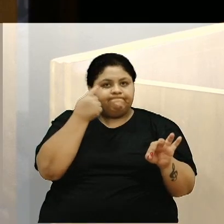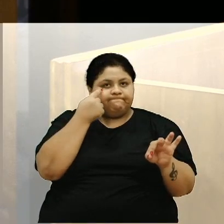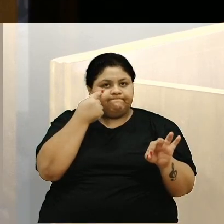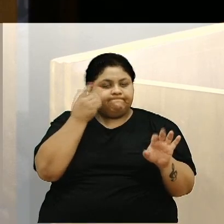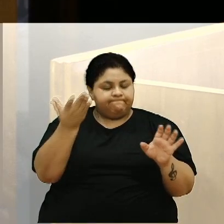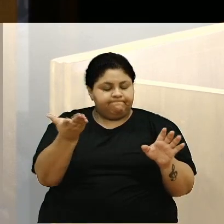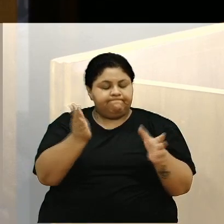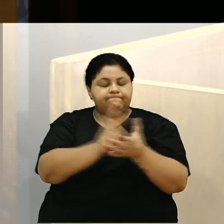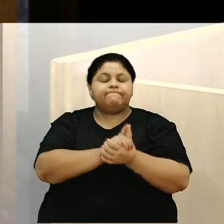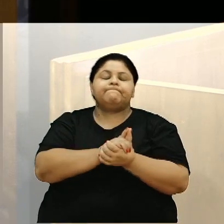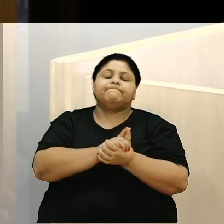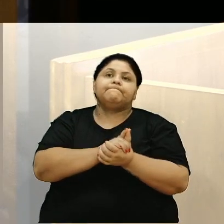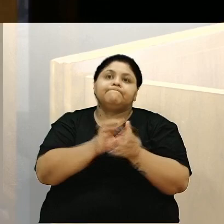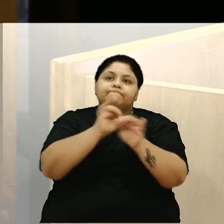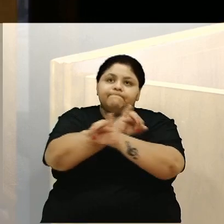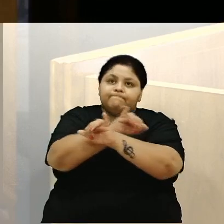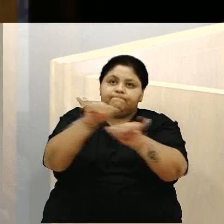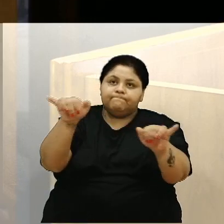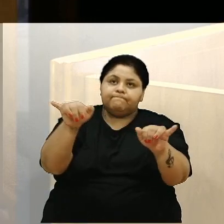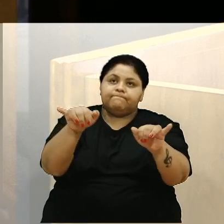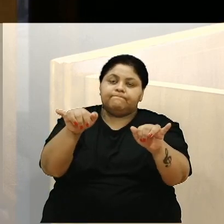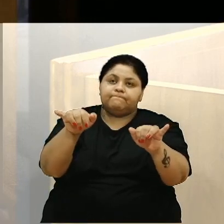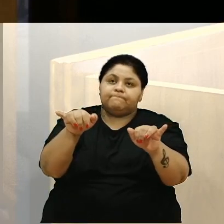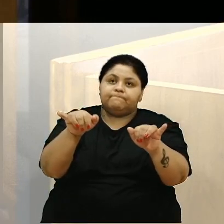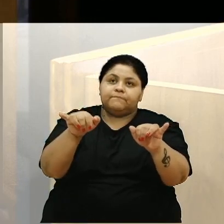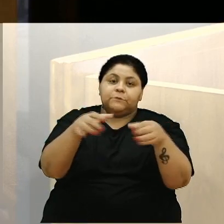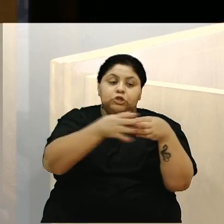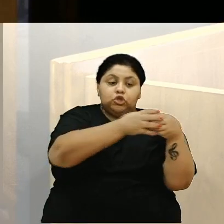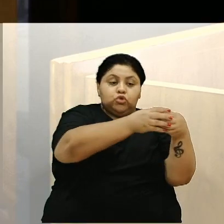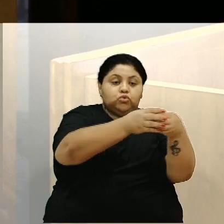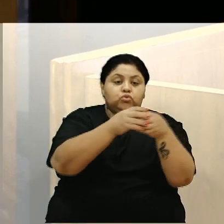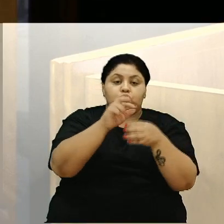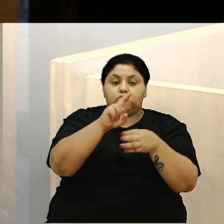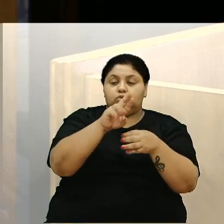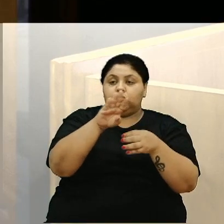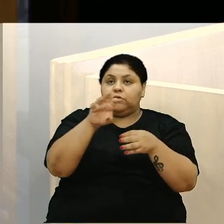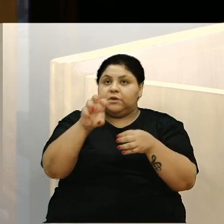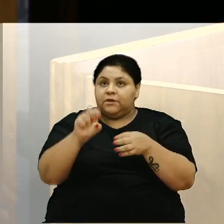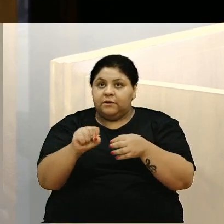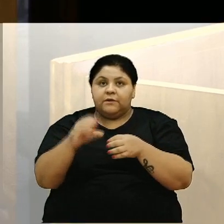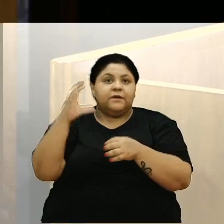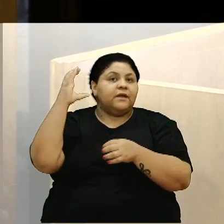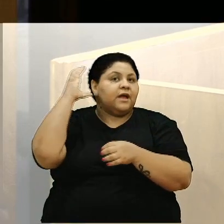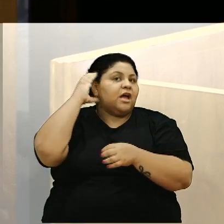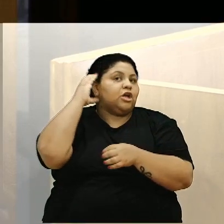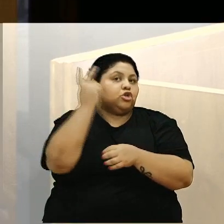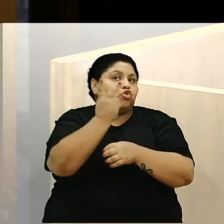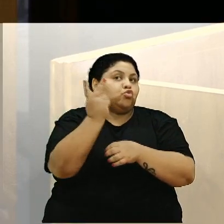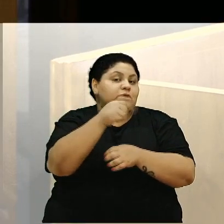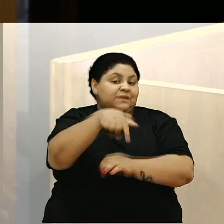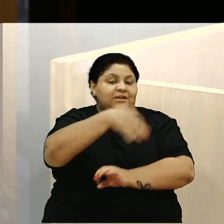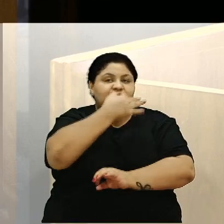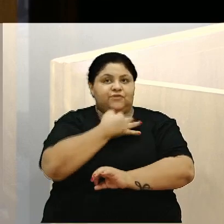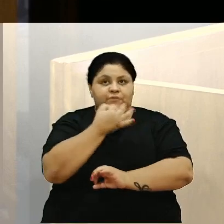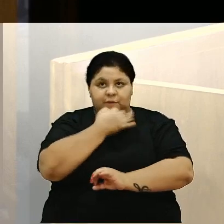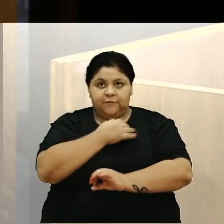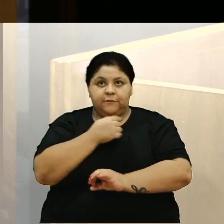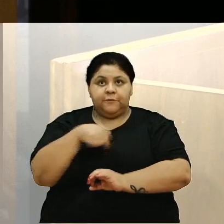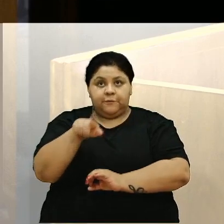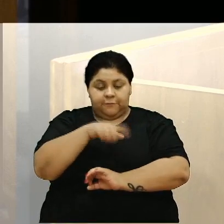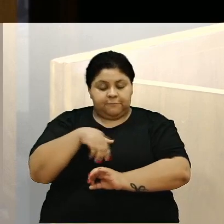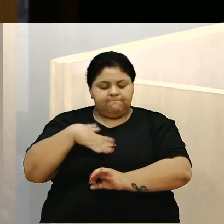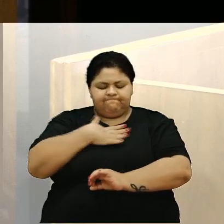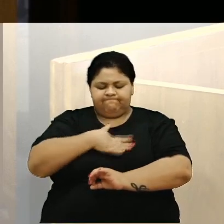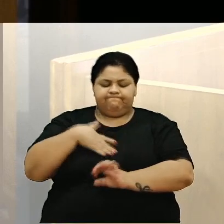promoção é do Grupo RBS, Tua Rádio São Francisco, Mais Nova FM. Mas aqui eu me sinto orgulhoso